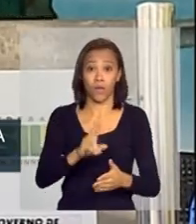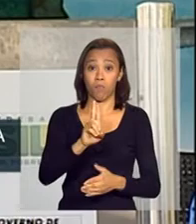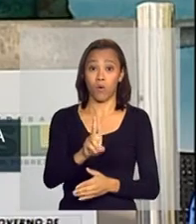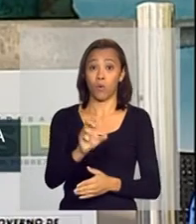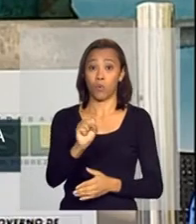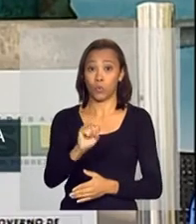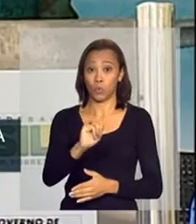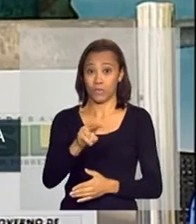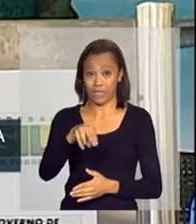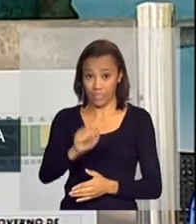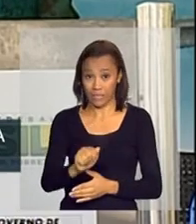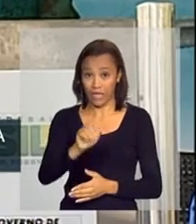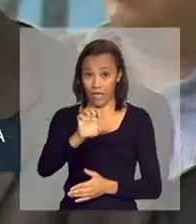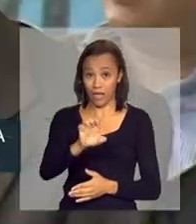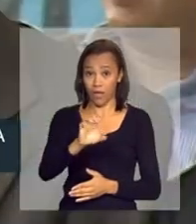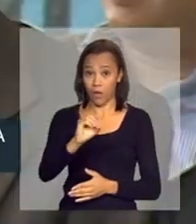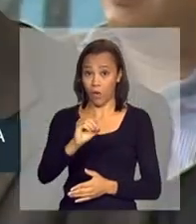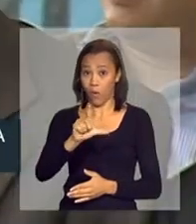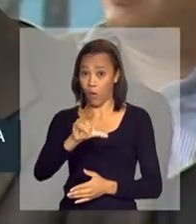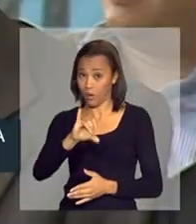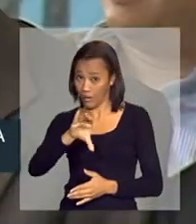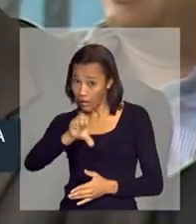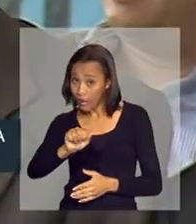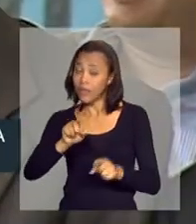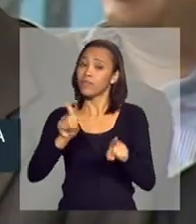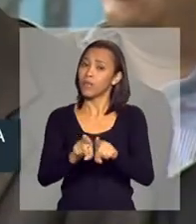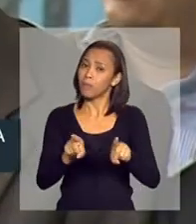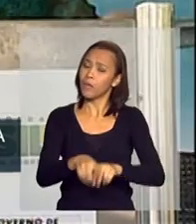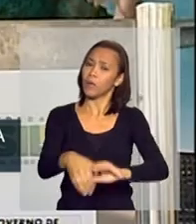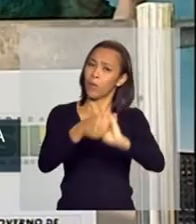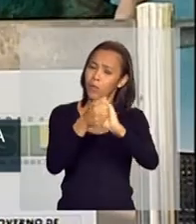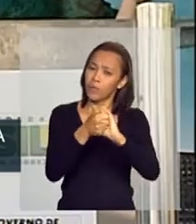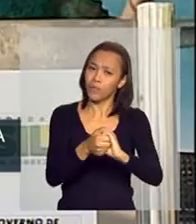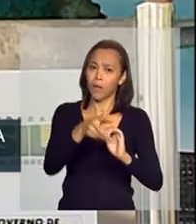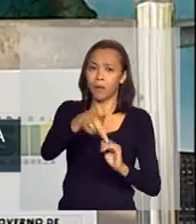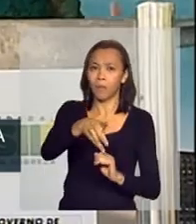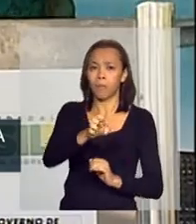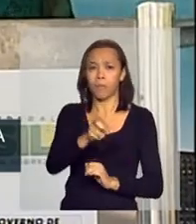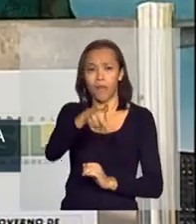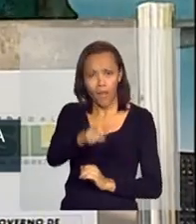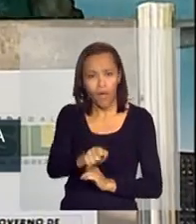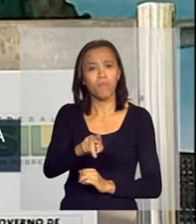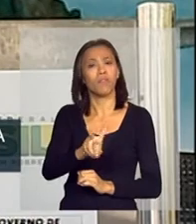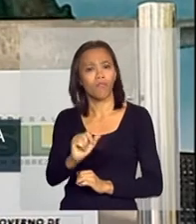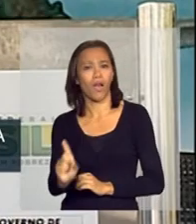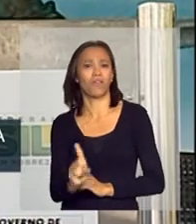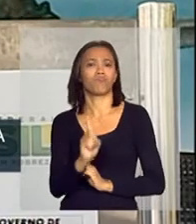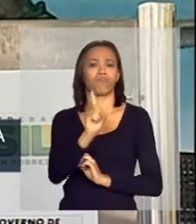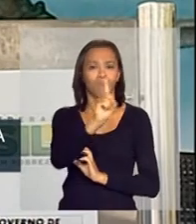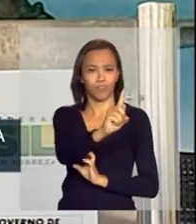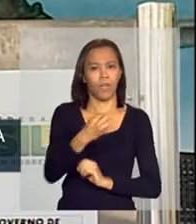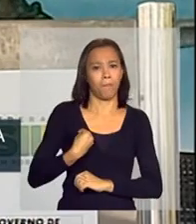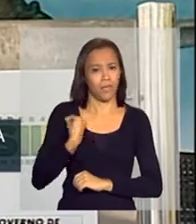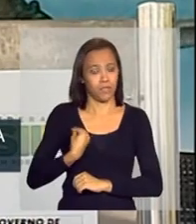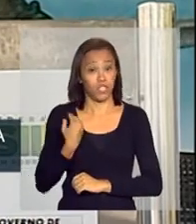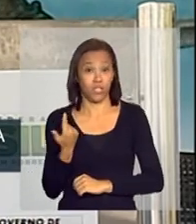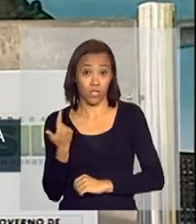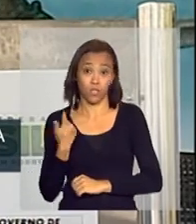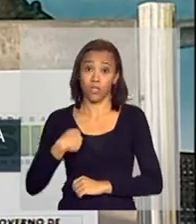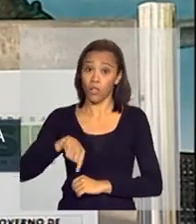eólica. Cumprimentar também o Pepe Vargas, que também vai estar presente